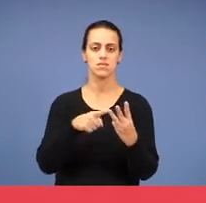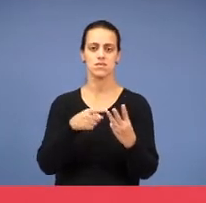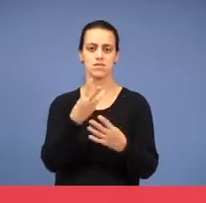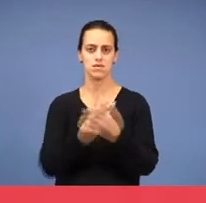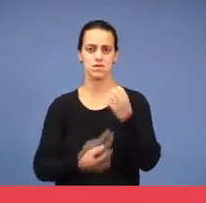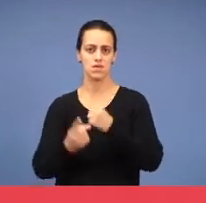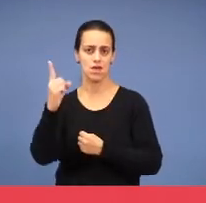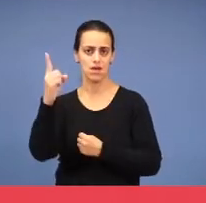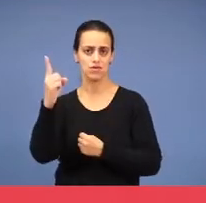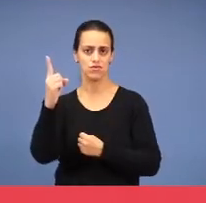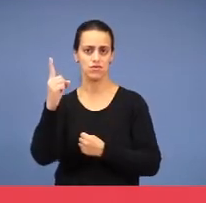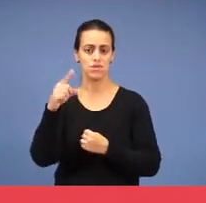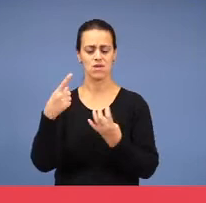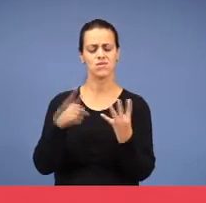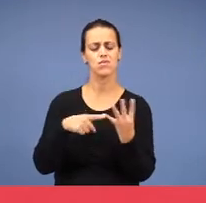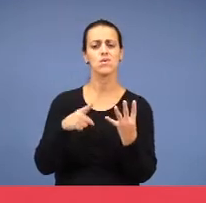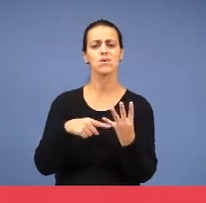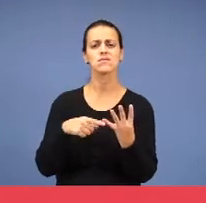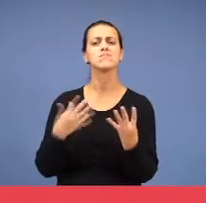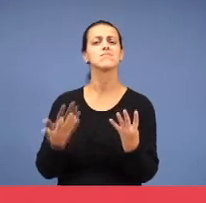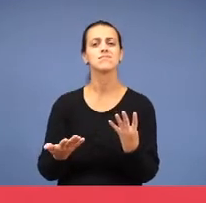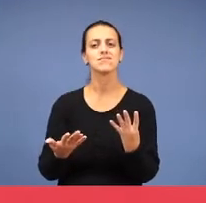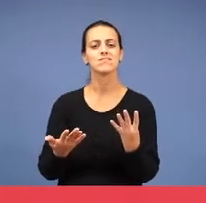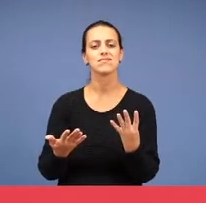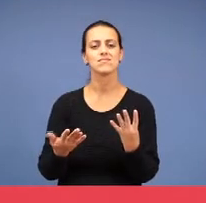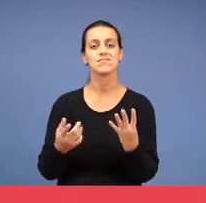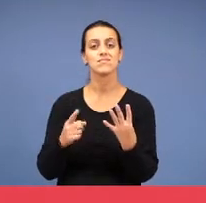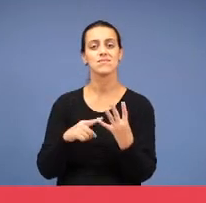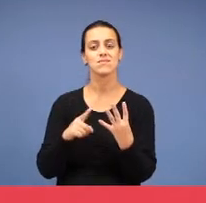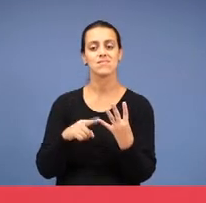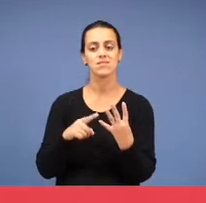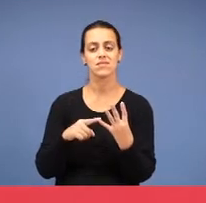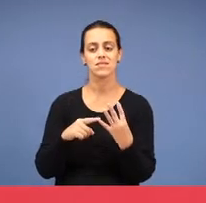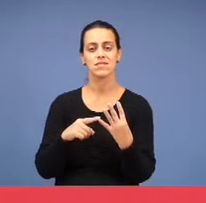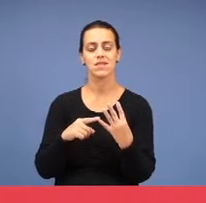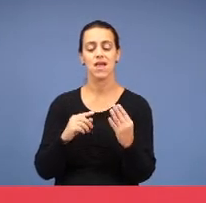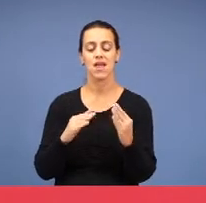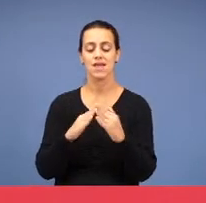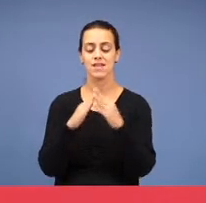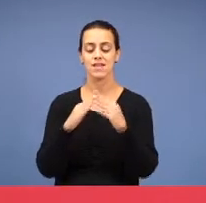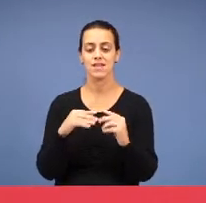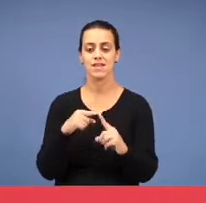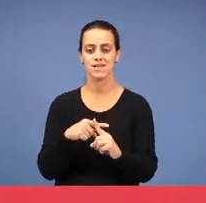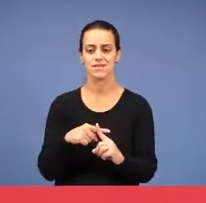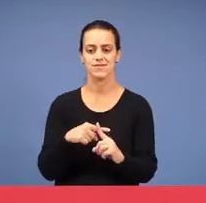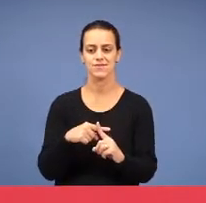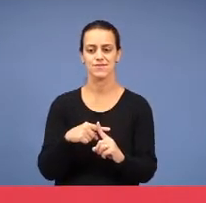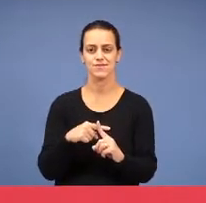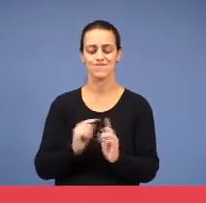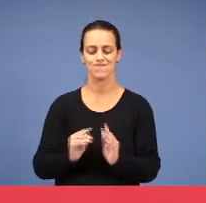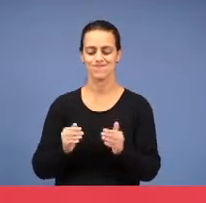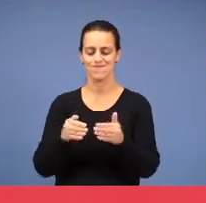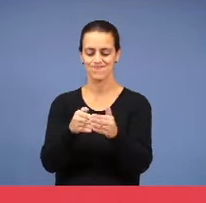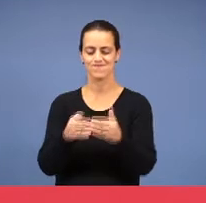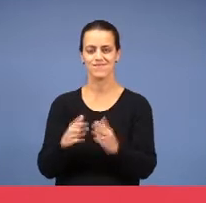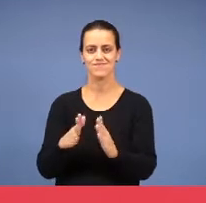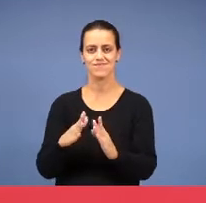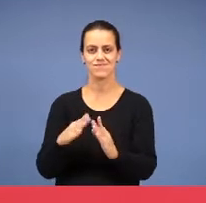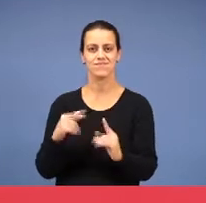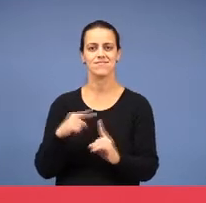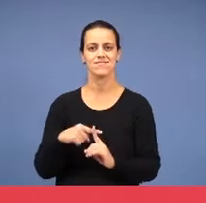aqui? Aqui é a igreja. Aqui toda a ênfase está voltada para a igreja.